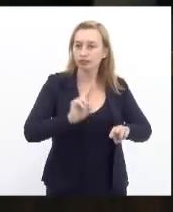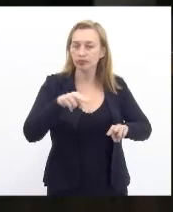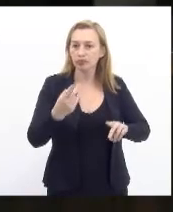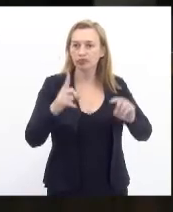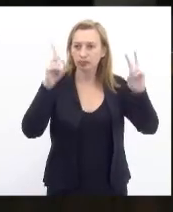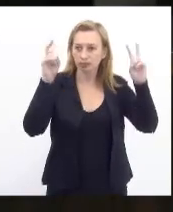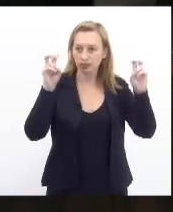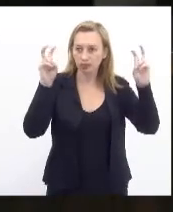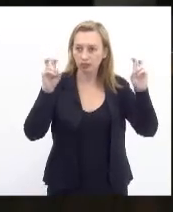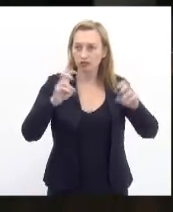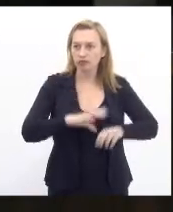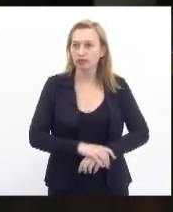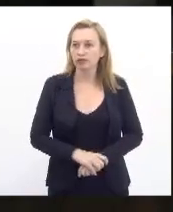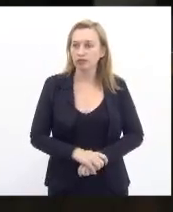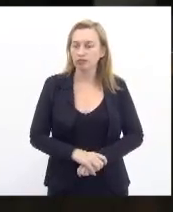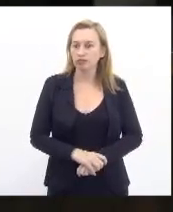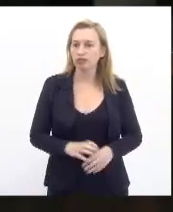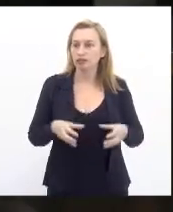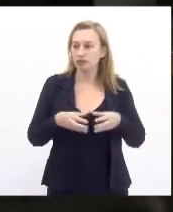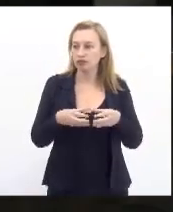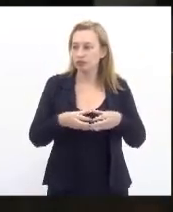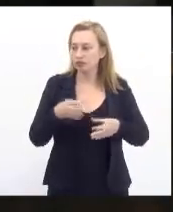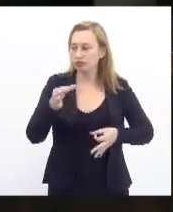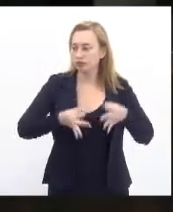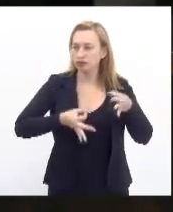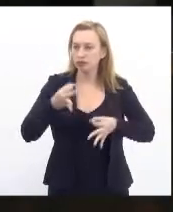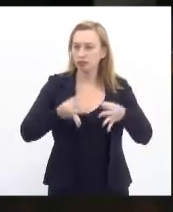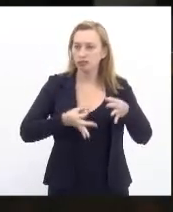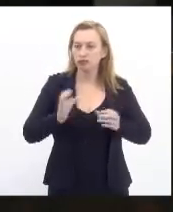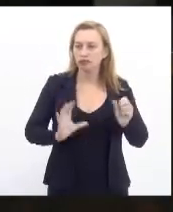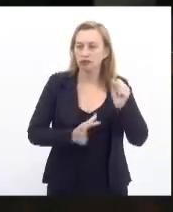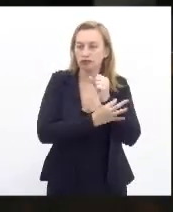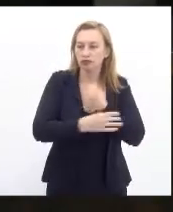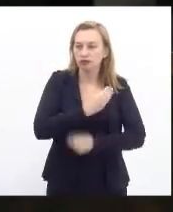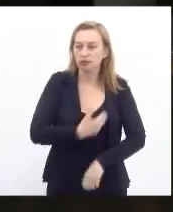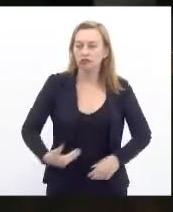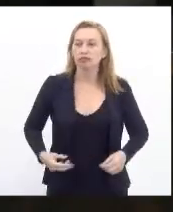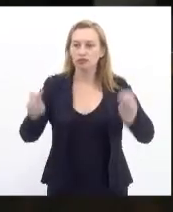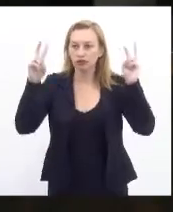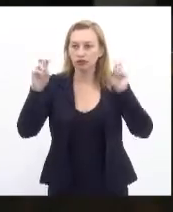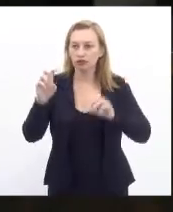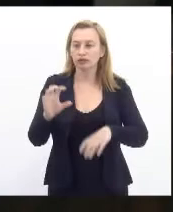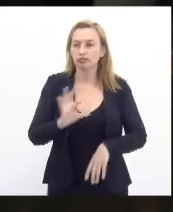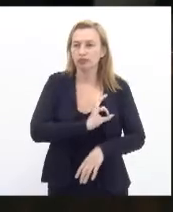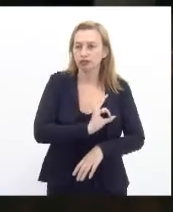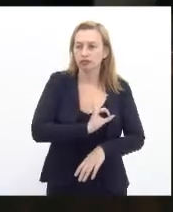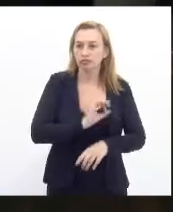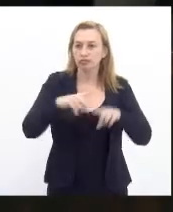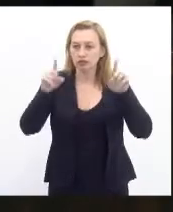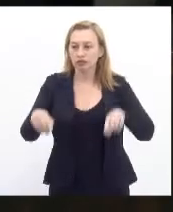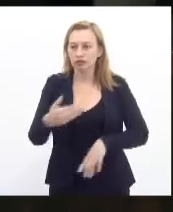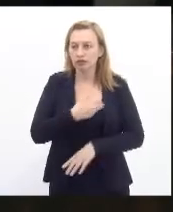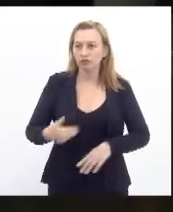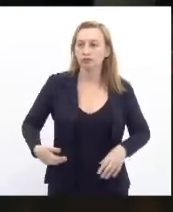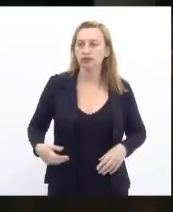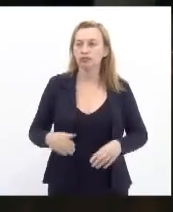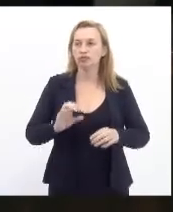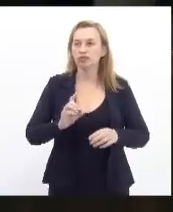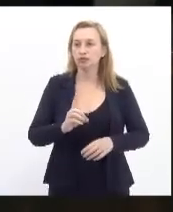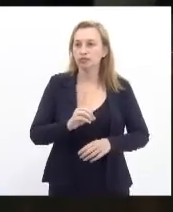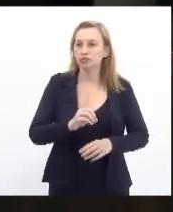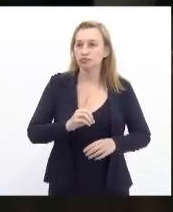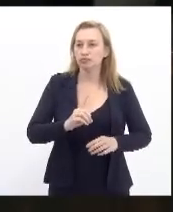providências. Perante pareceres das comissões de Constituição e Justiça, de Segurança Pública, Assunto de Polícia, servidores públicos, defesa civil, de